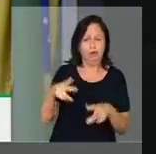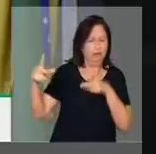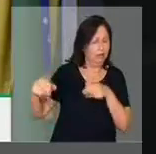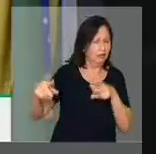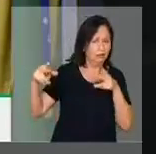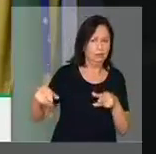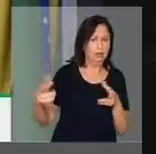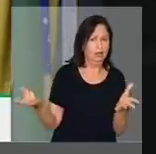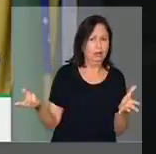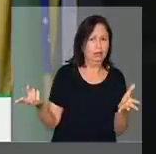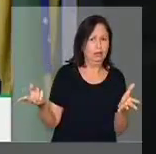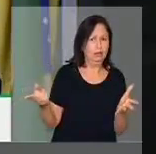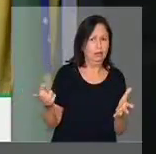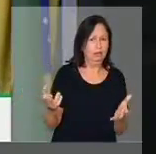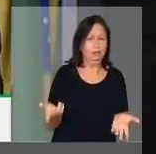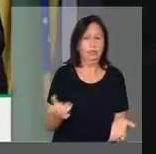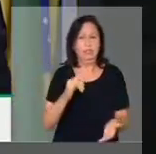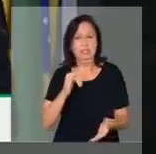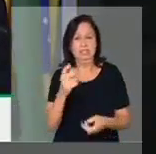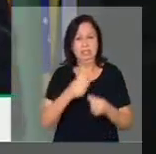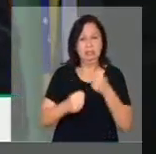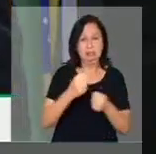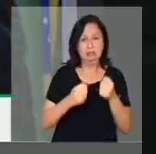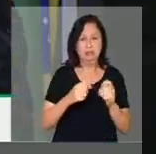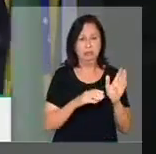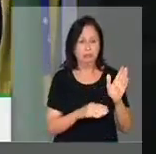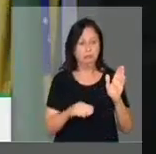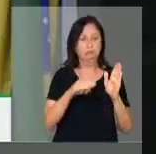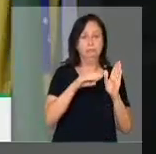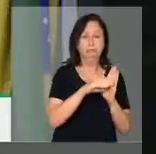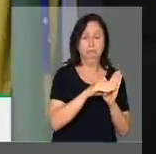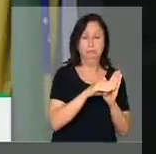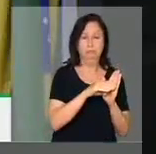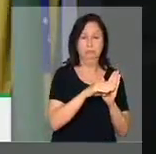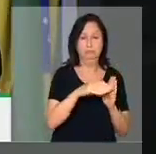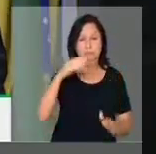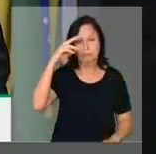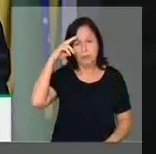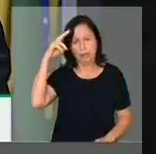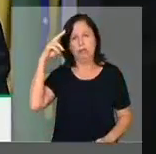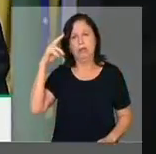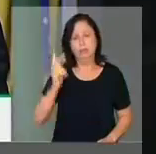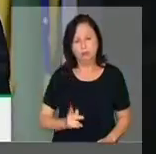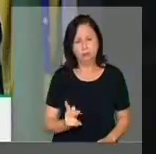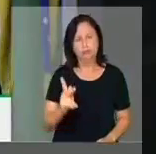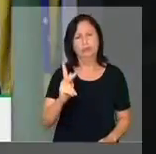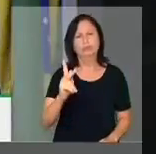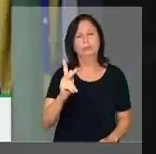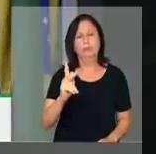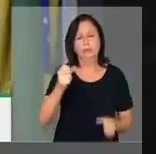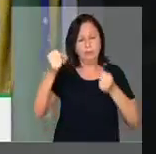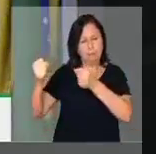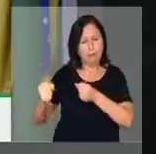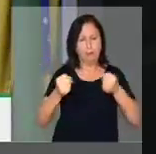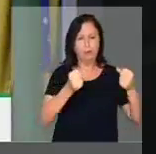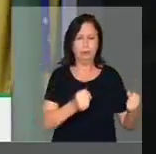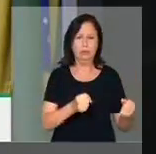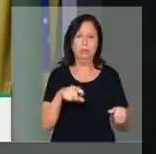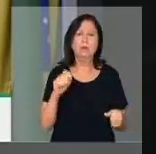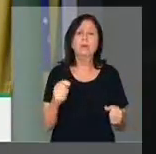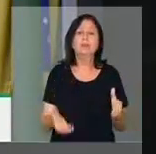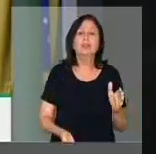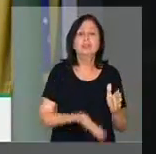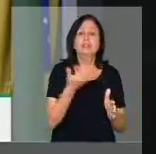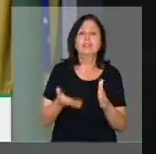estivesse crescendo, os militares estariam no poder até hoje. O que derruba governo é a economia. Claro, mau